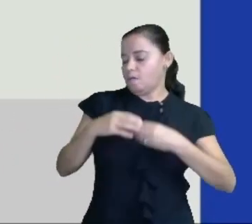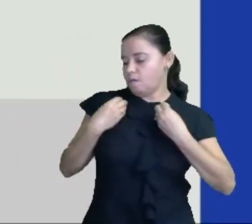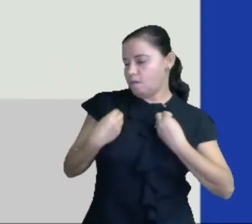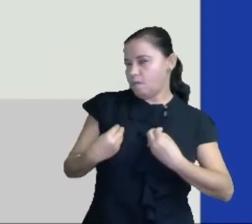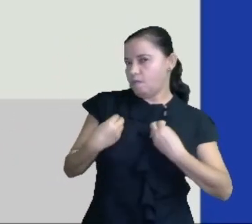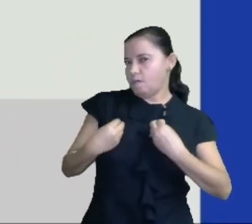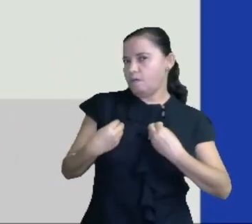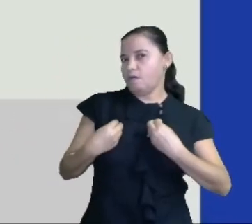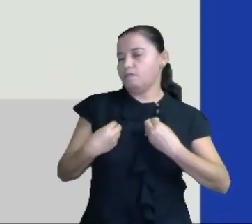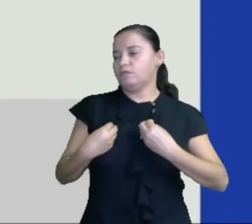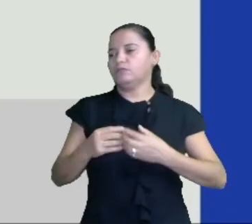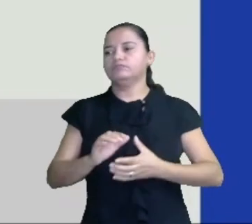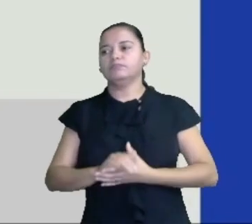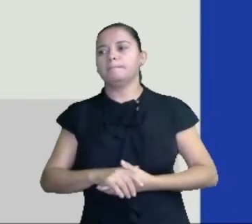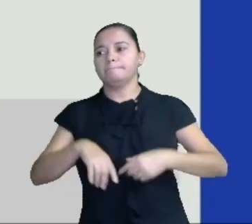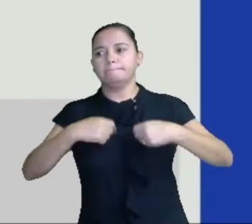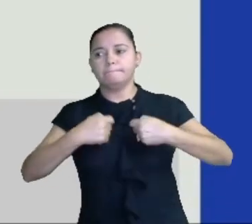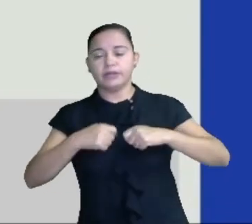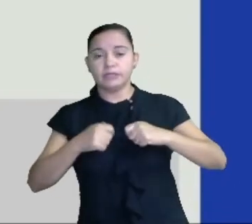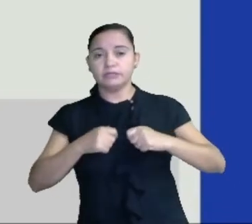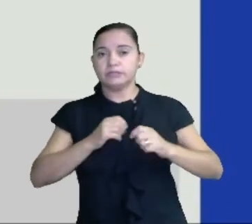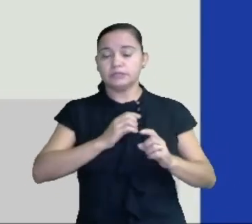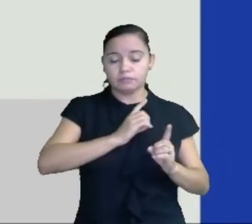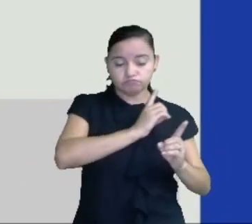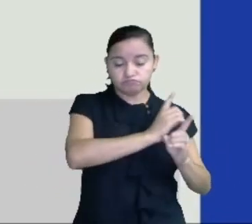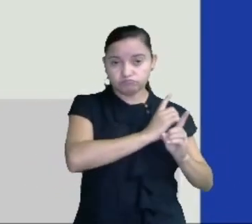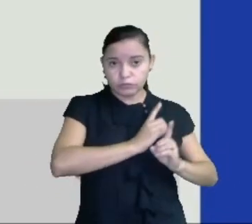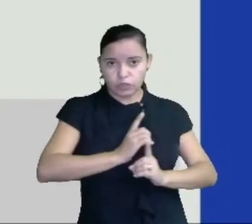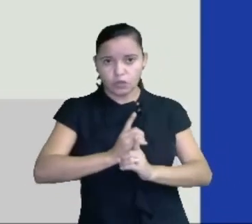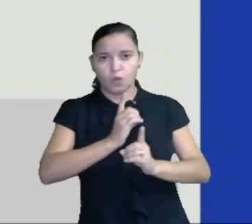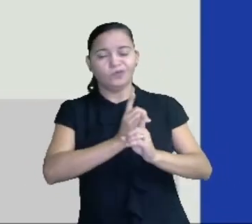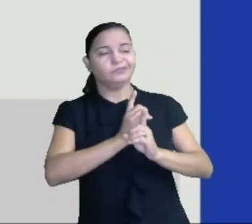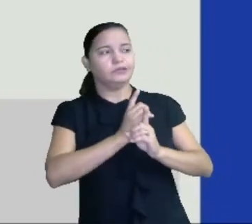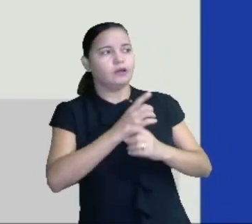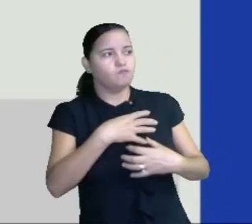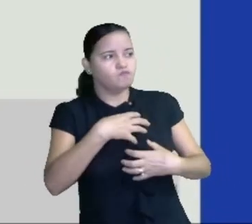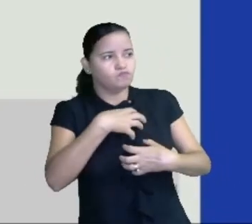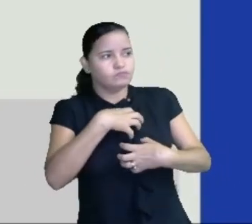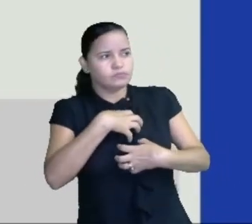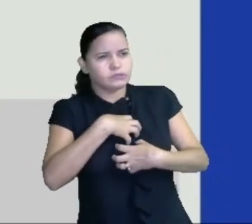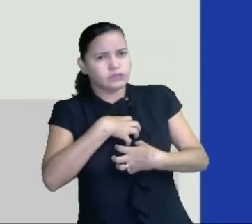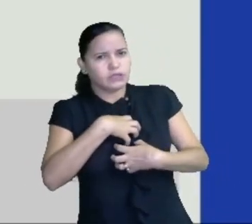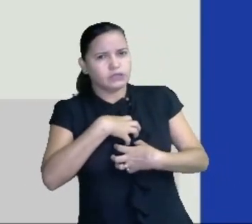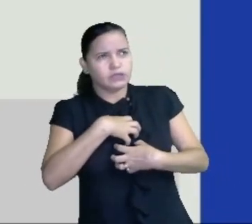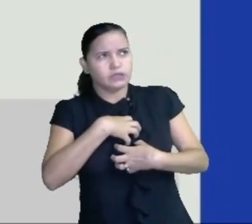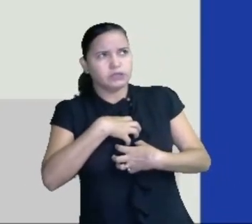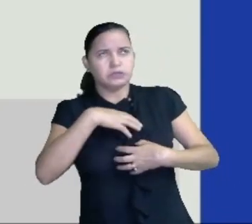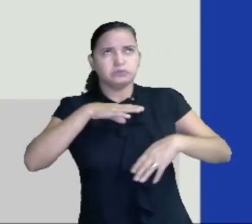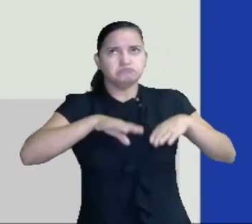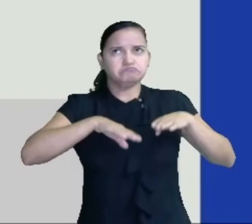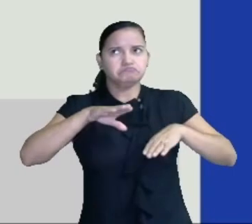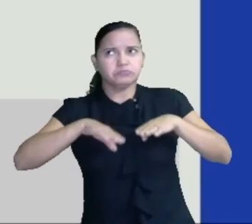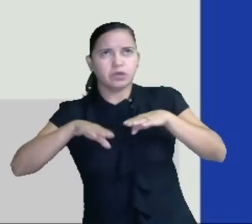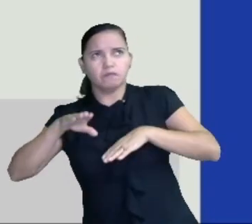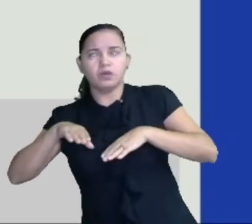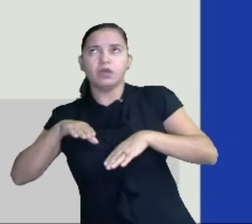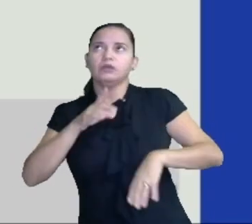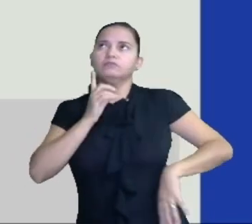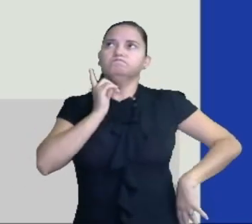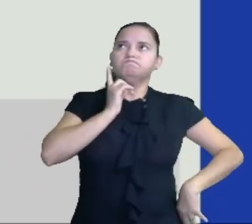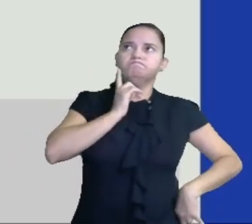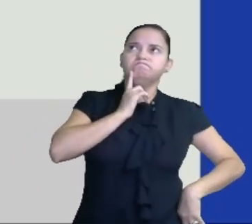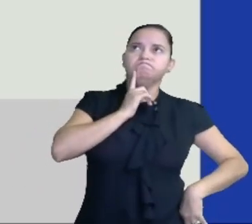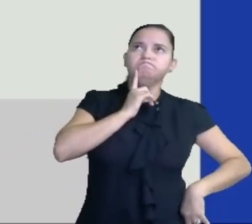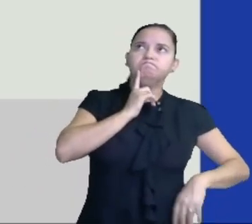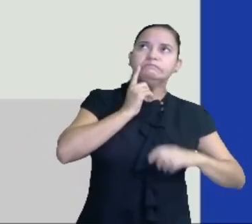ou seja, através da identificação de sentidos possibilitados,